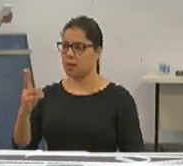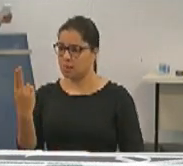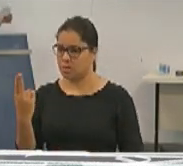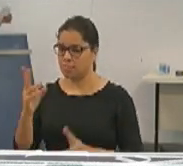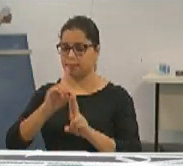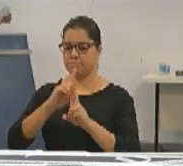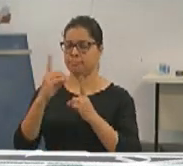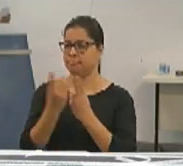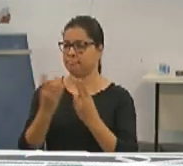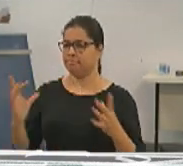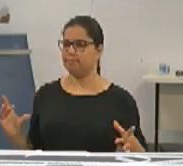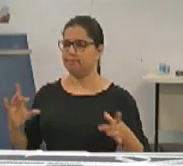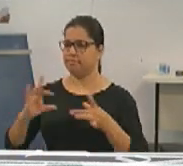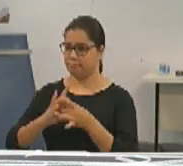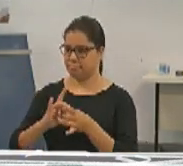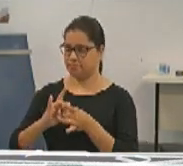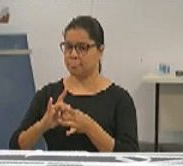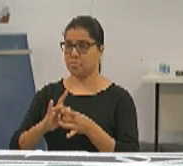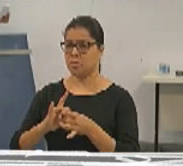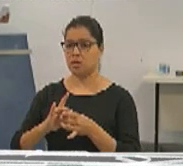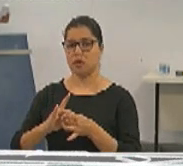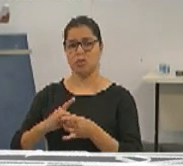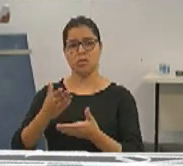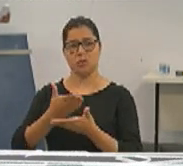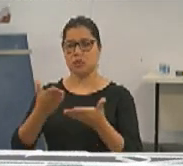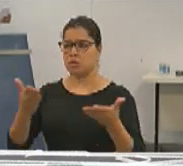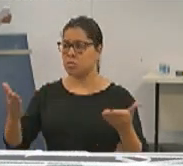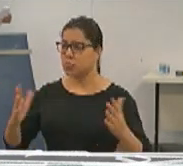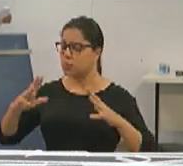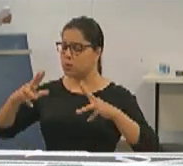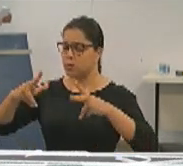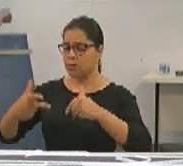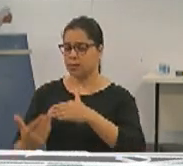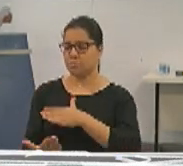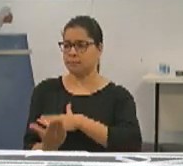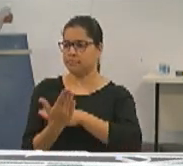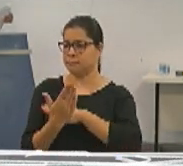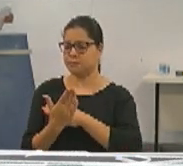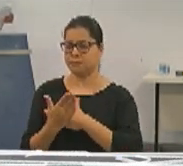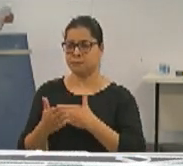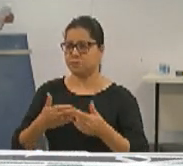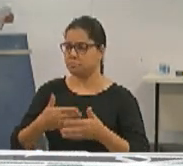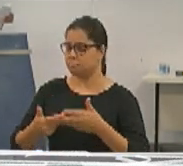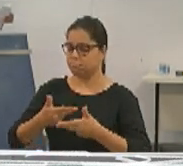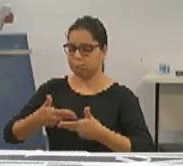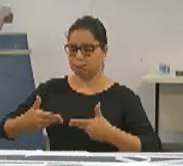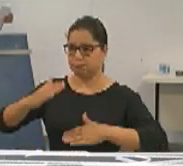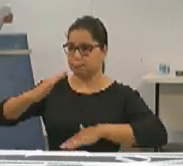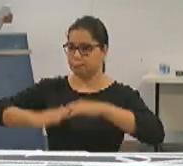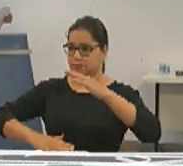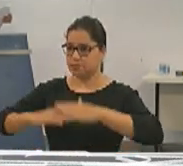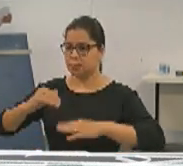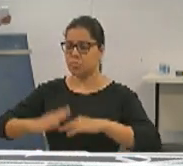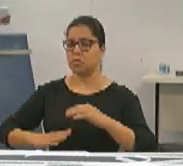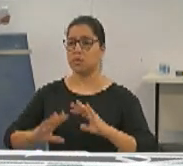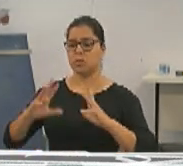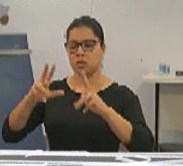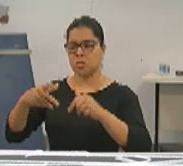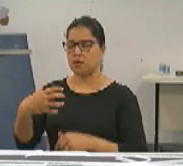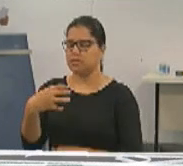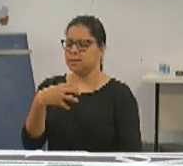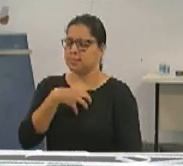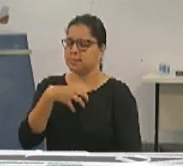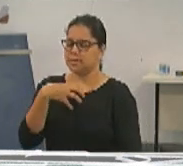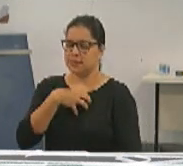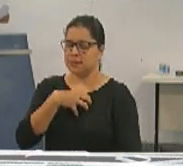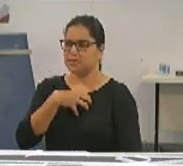FGD, para que todos os colaboradores RJU, seletista e terceirizados se sintam